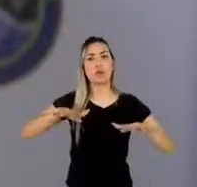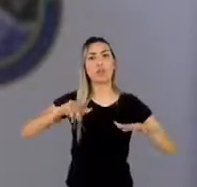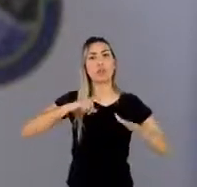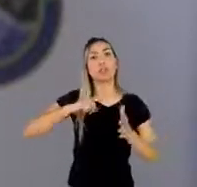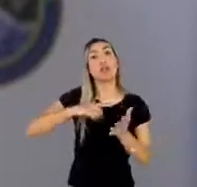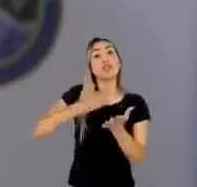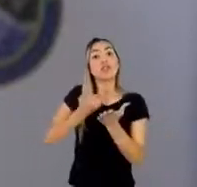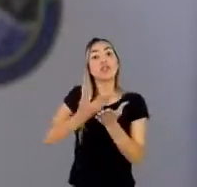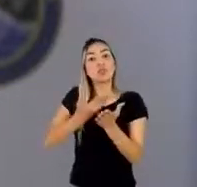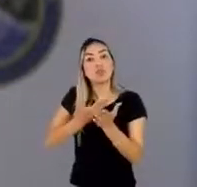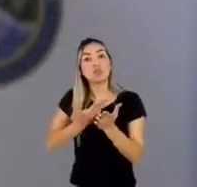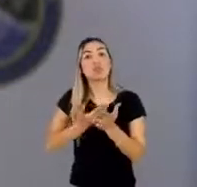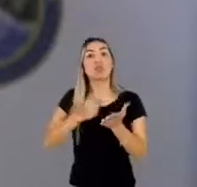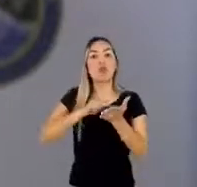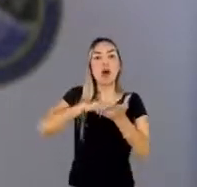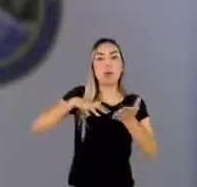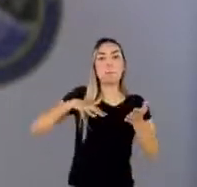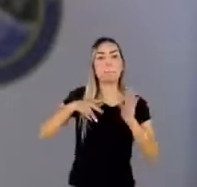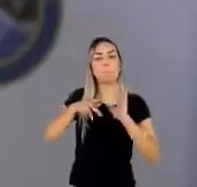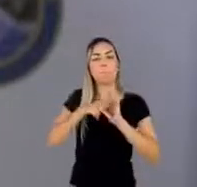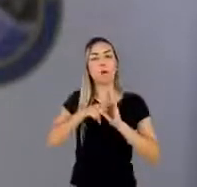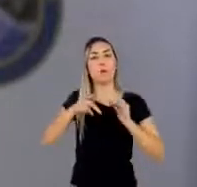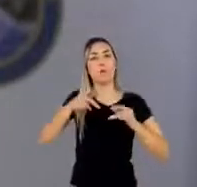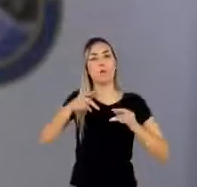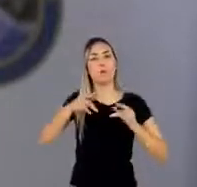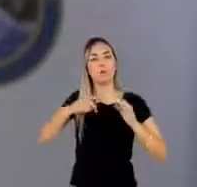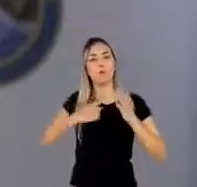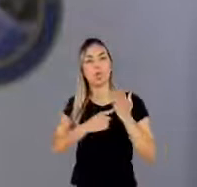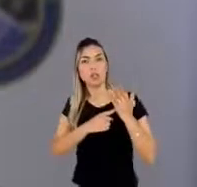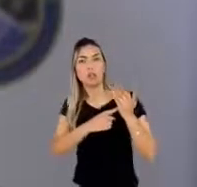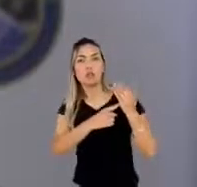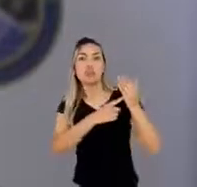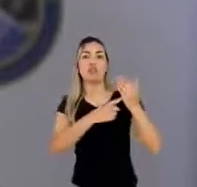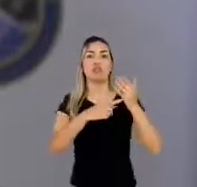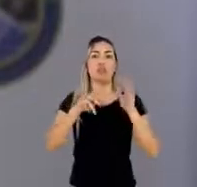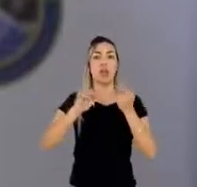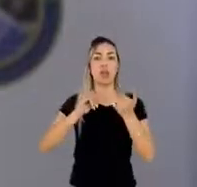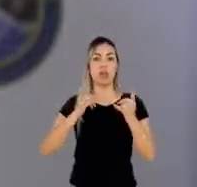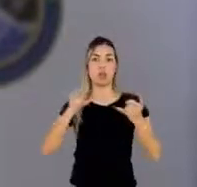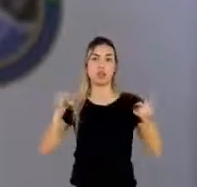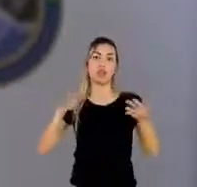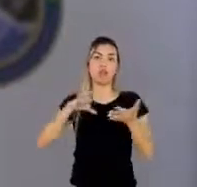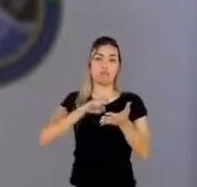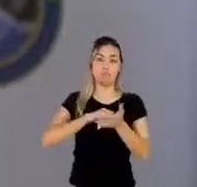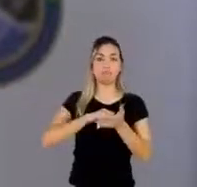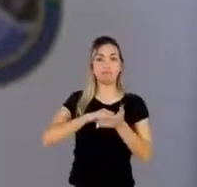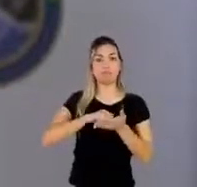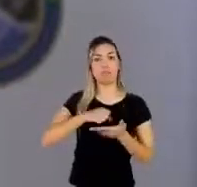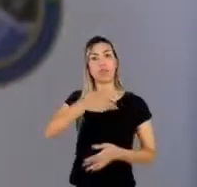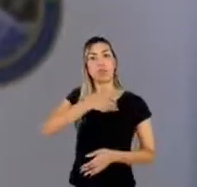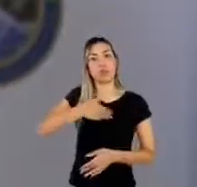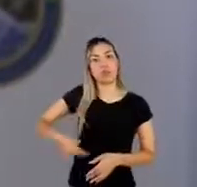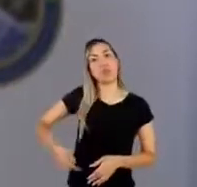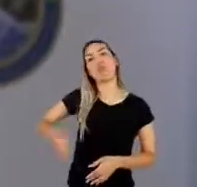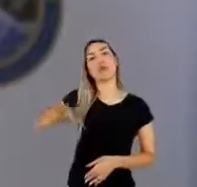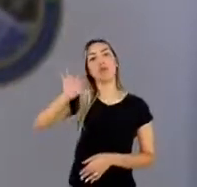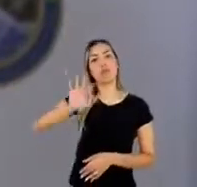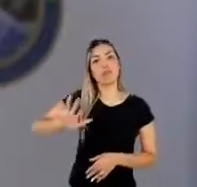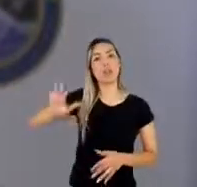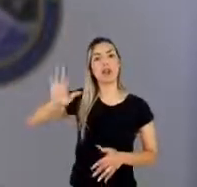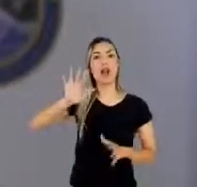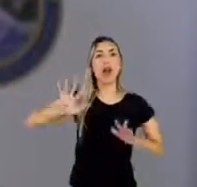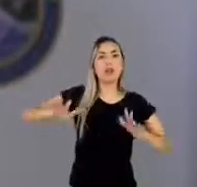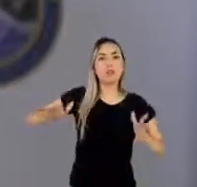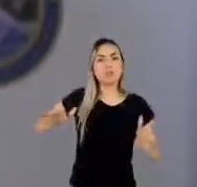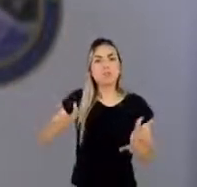desenvolvimento de tecnologias de armazenamento de energia o governo federal tem incentivado as